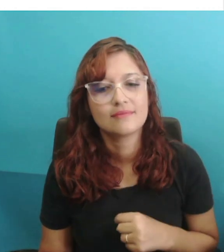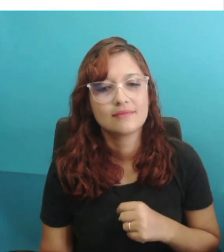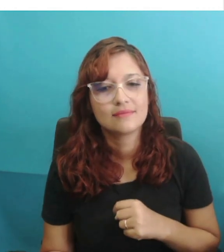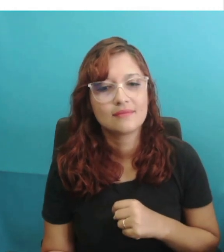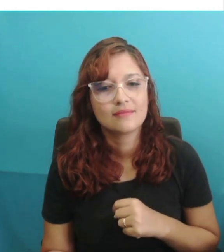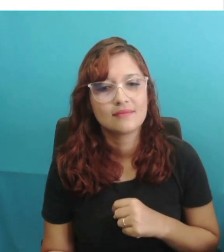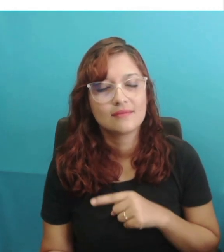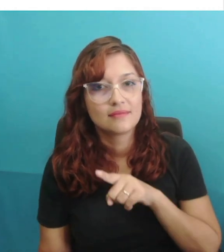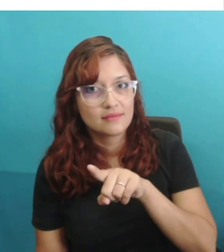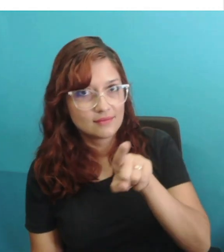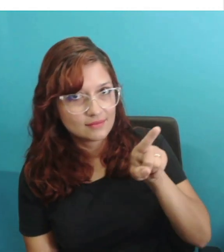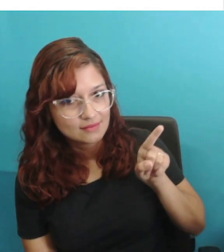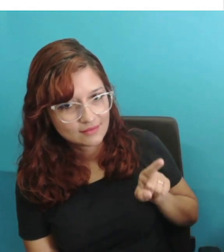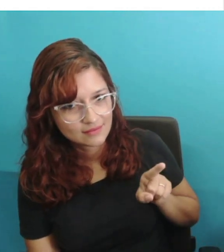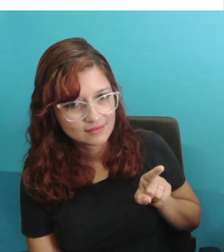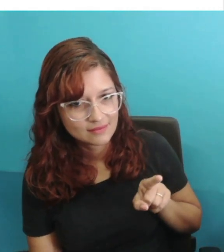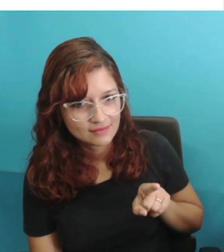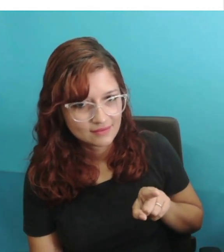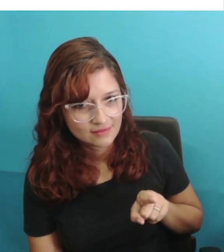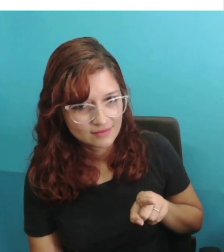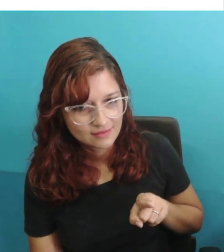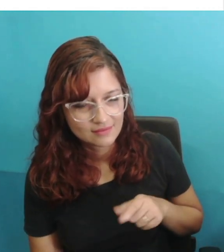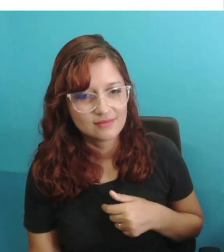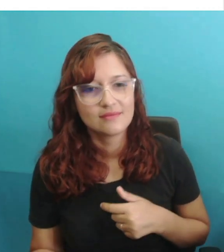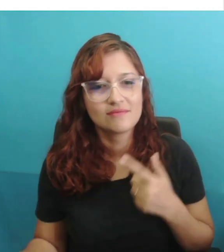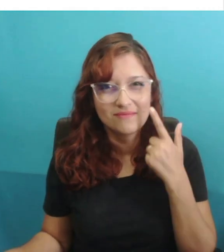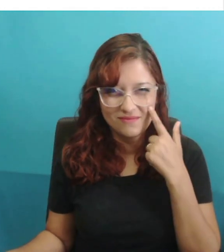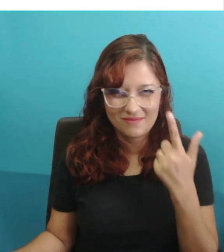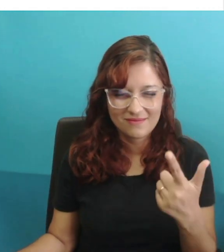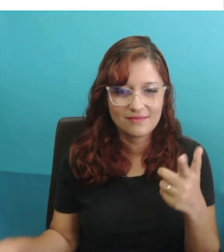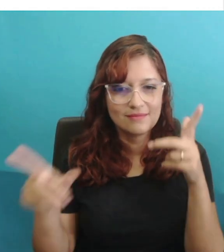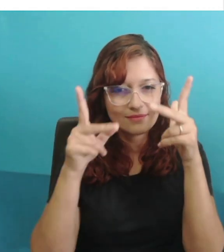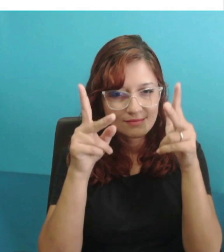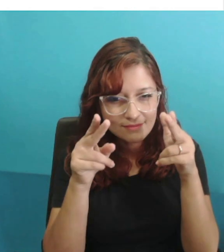Vós escreveis. Eles escrevem.